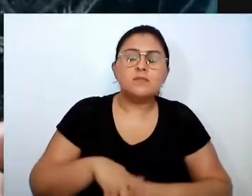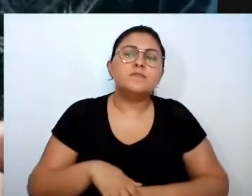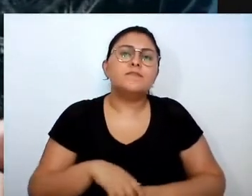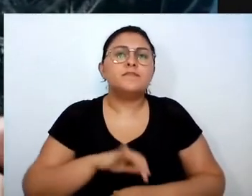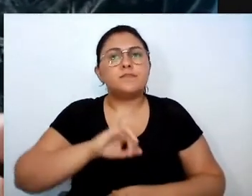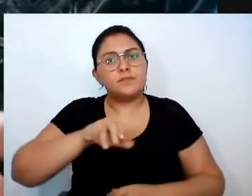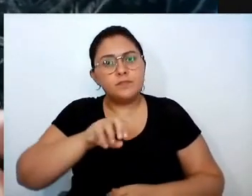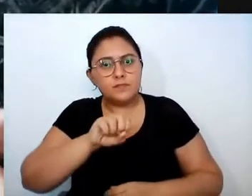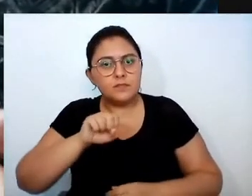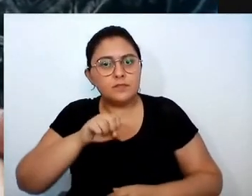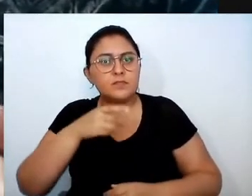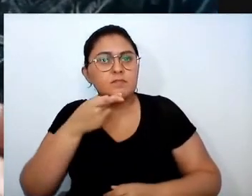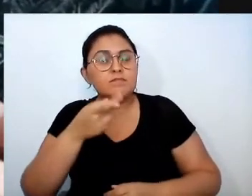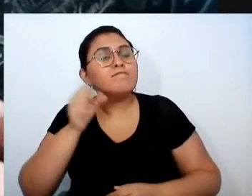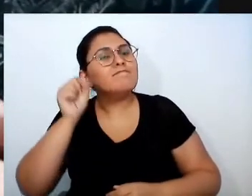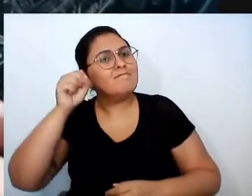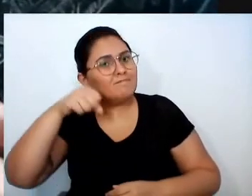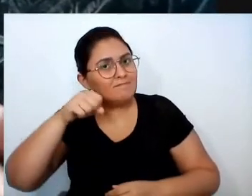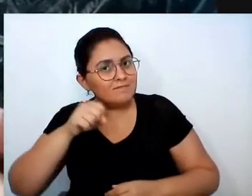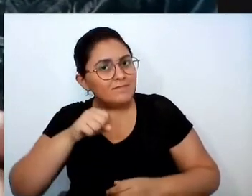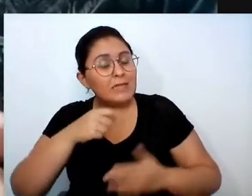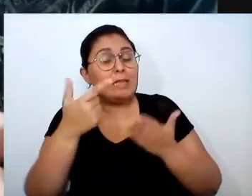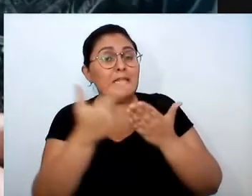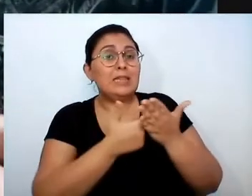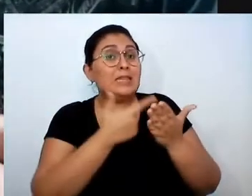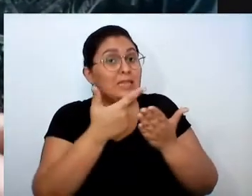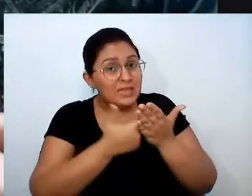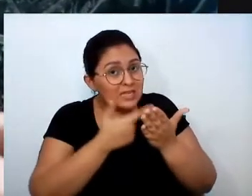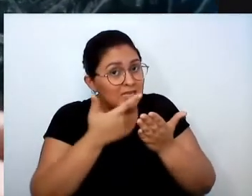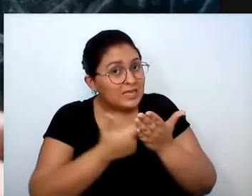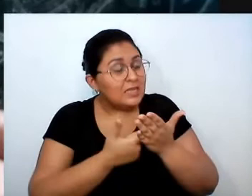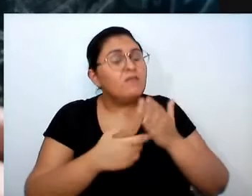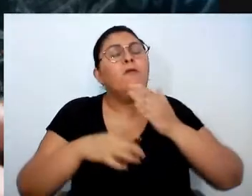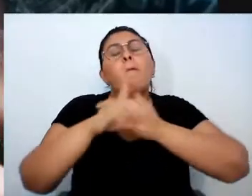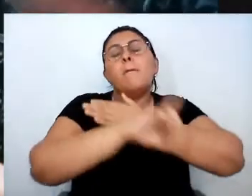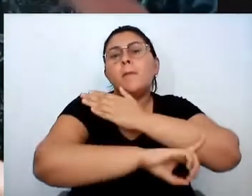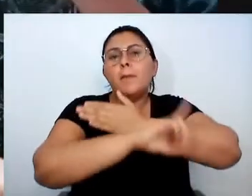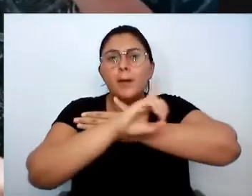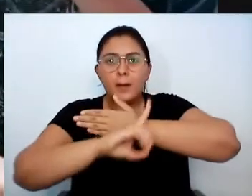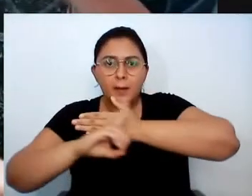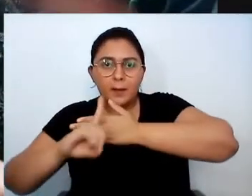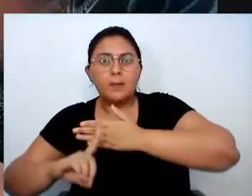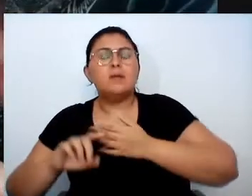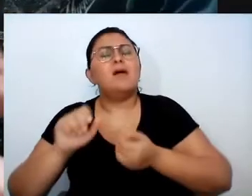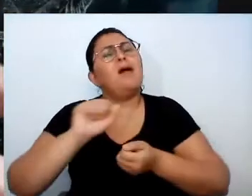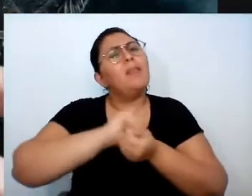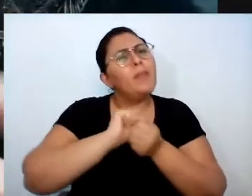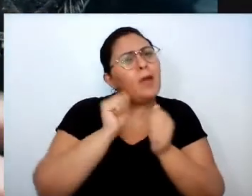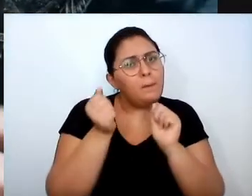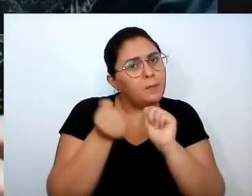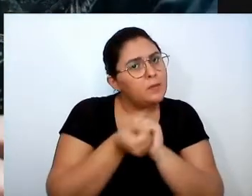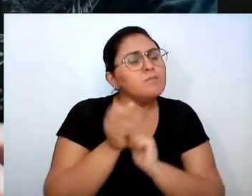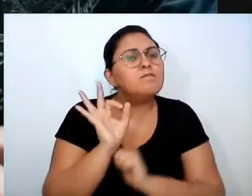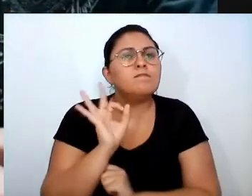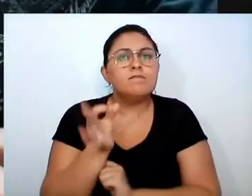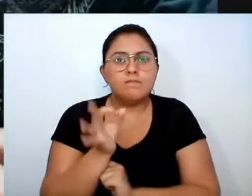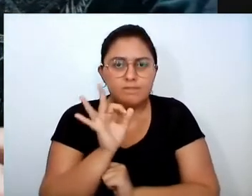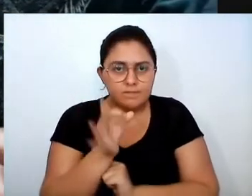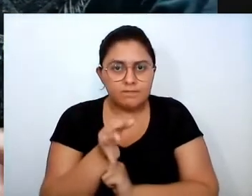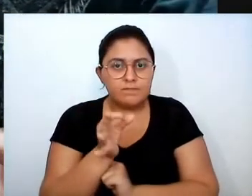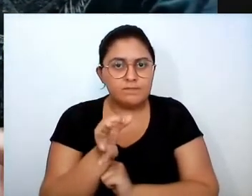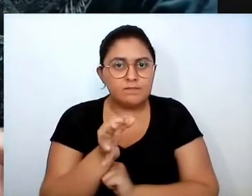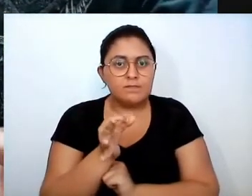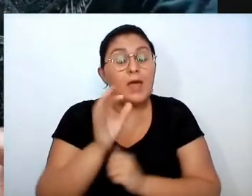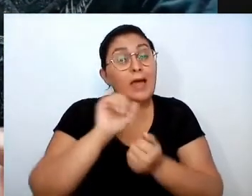livros também, né? Sim, Quando não é adaptado, precisa ser adaptado, aí passa por um processo de